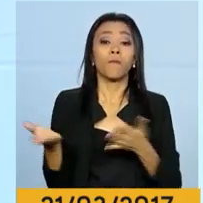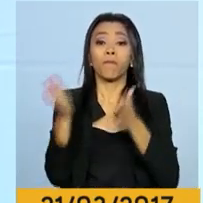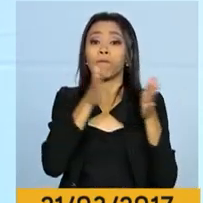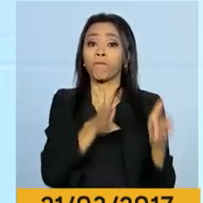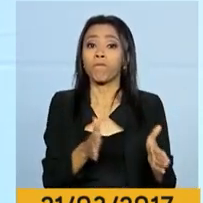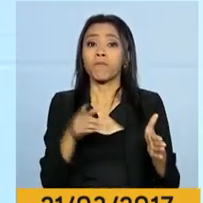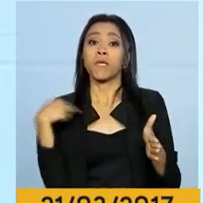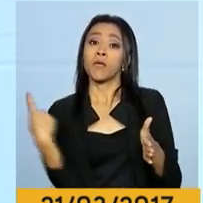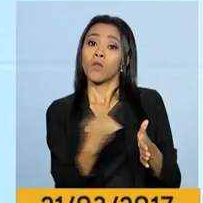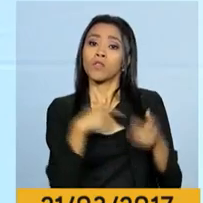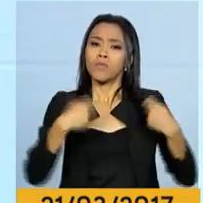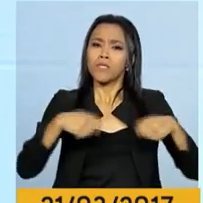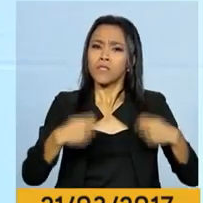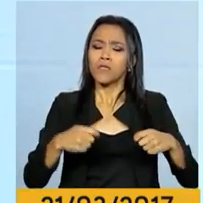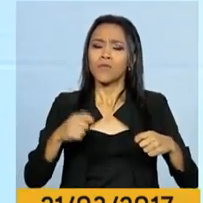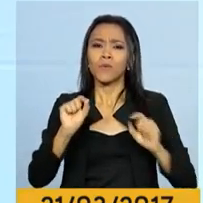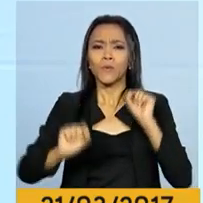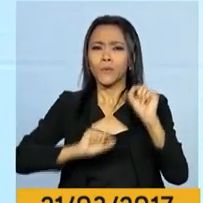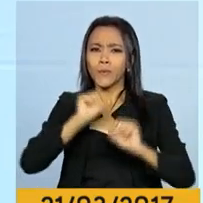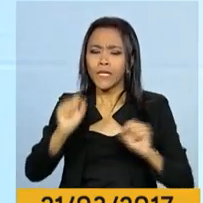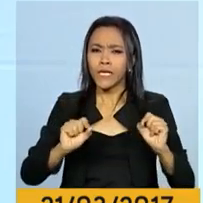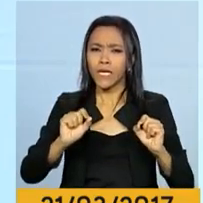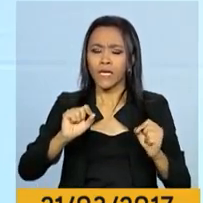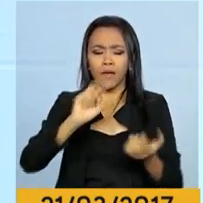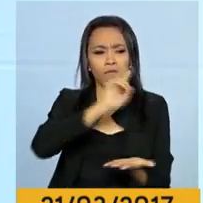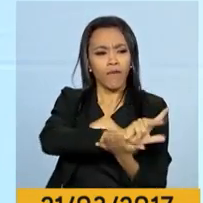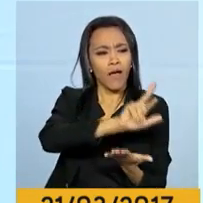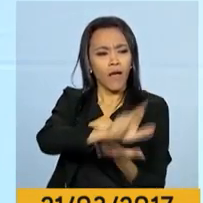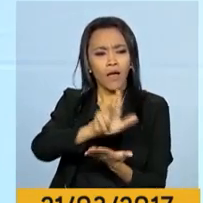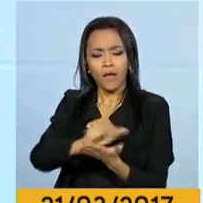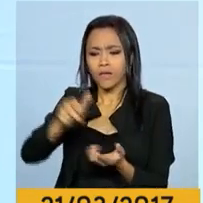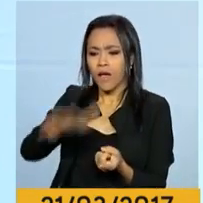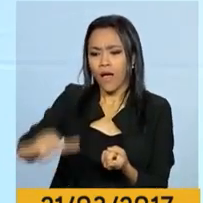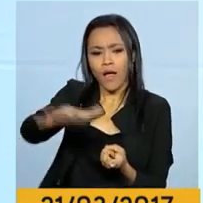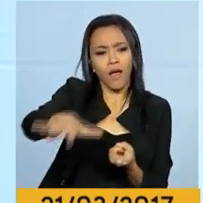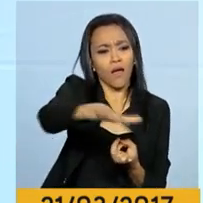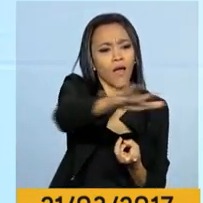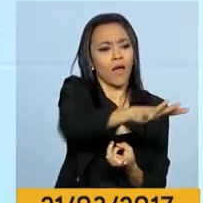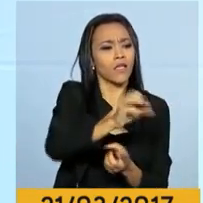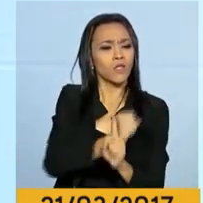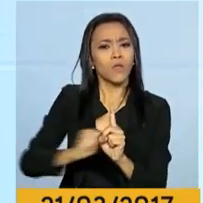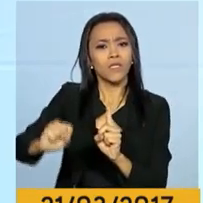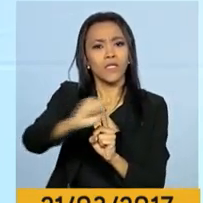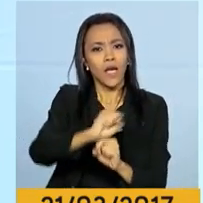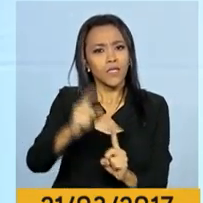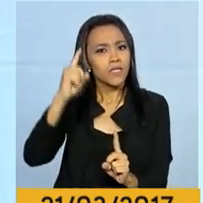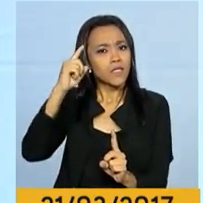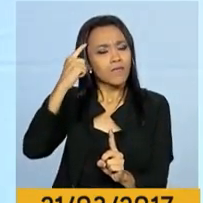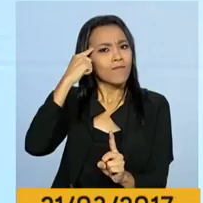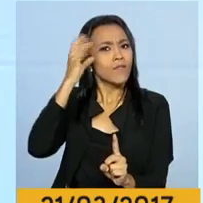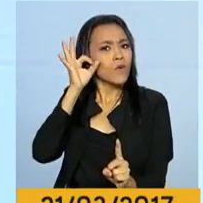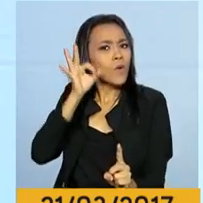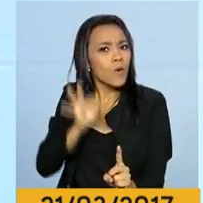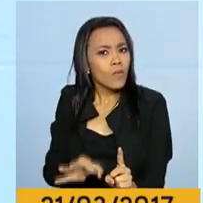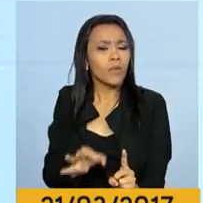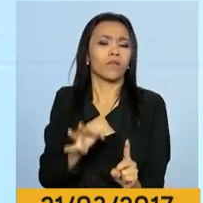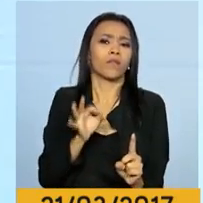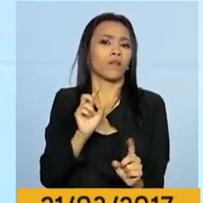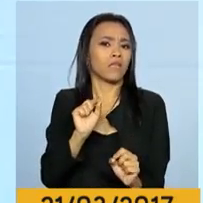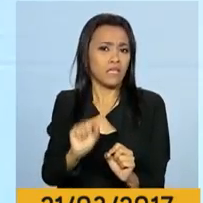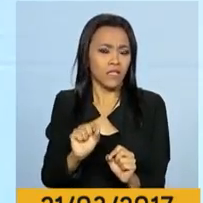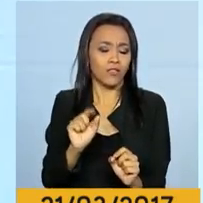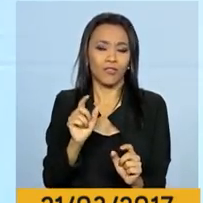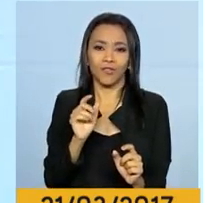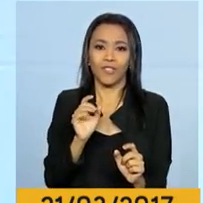digamos assim, o convencimento, precisamos ter os vários setores sociais imbuídos dessa certeza, para que isso não se transforme